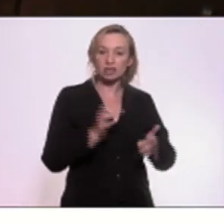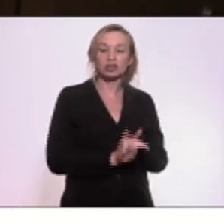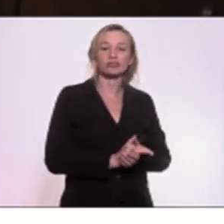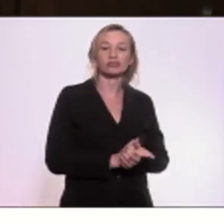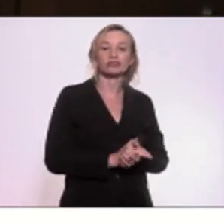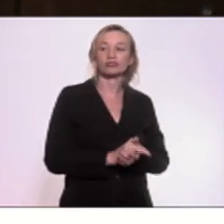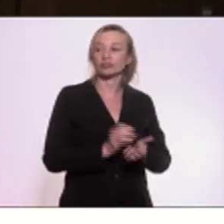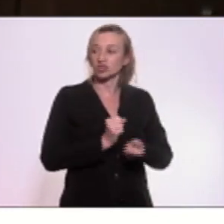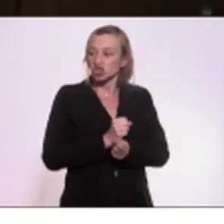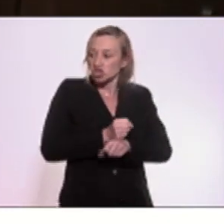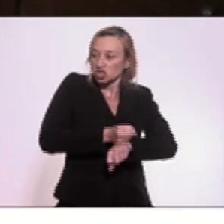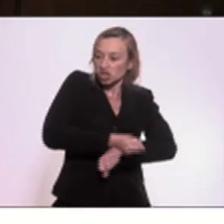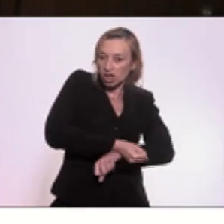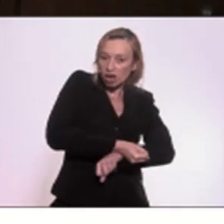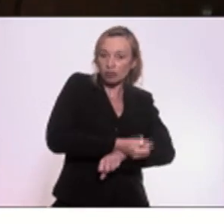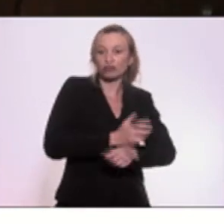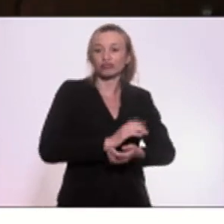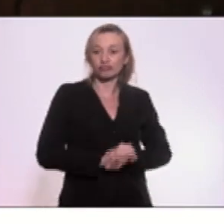escravidão,